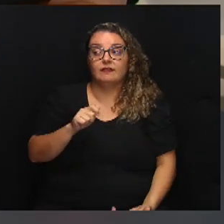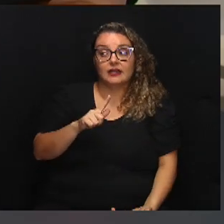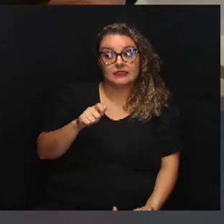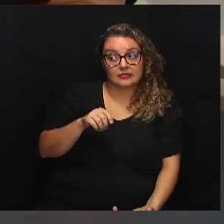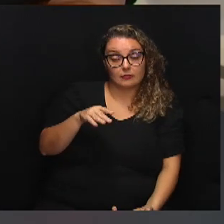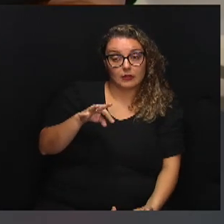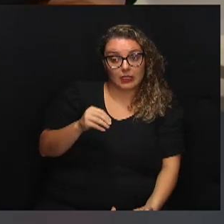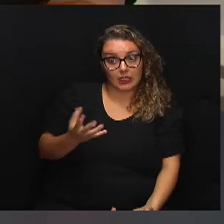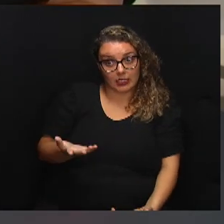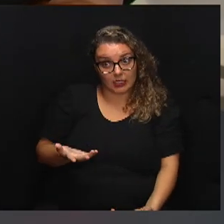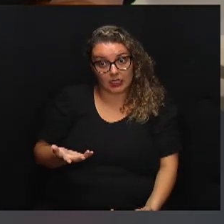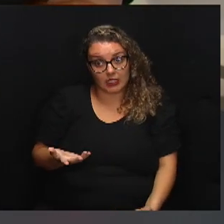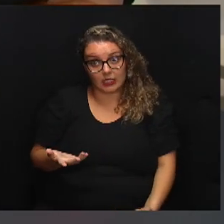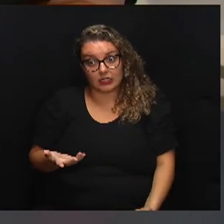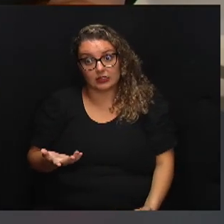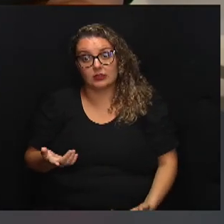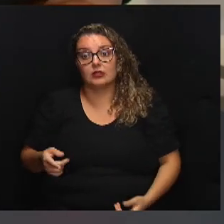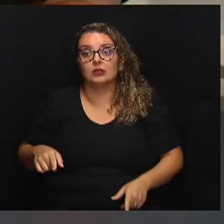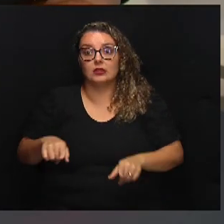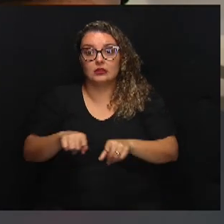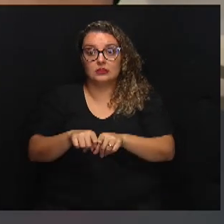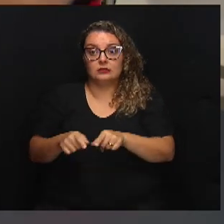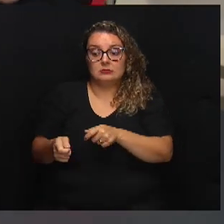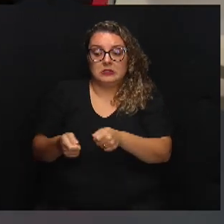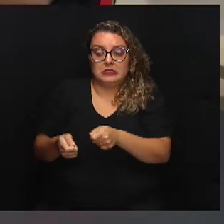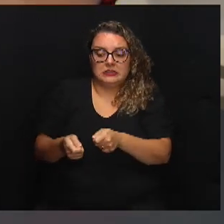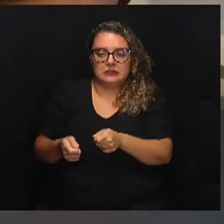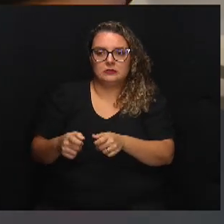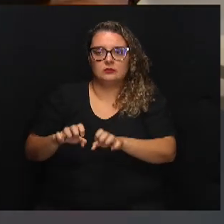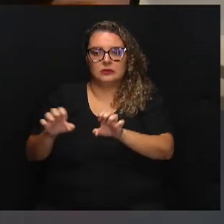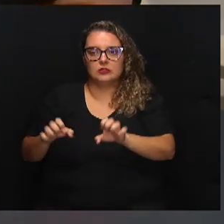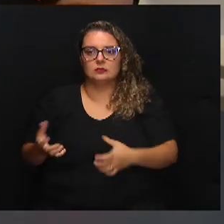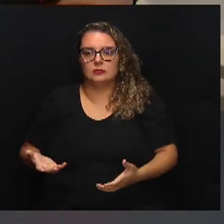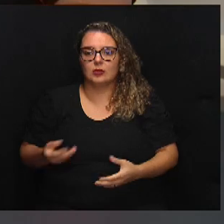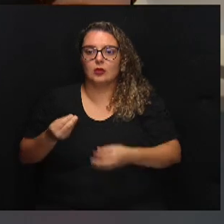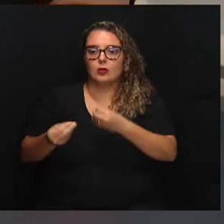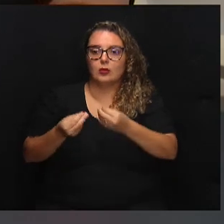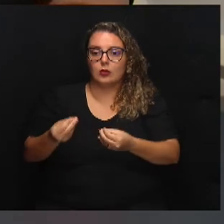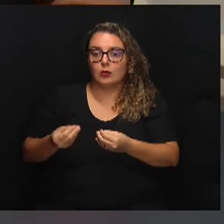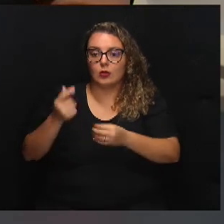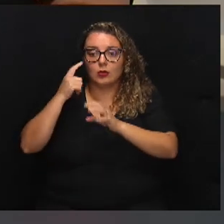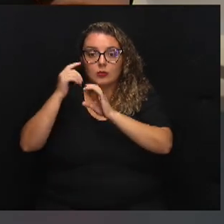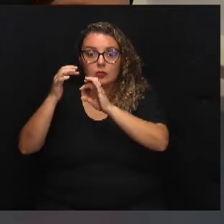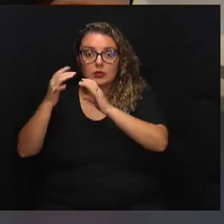né? E também muito amarrada numa certa estrutura. Onde que eu quero chegar com essa reflexão?